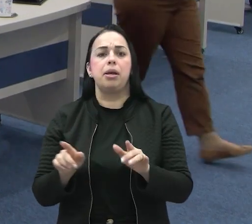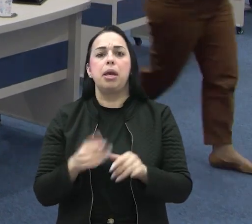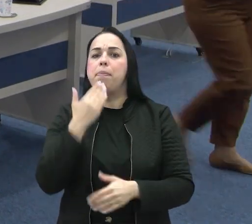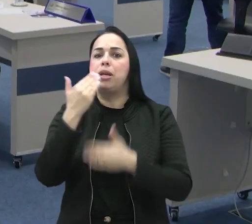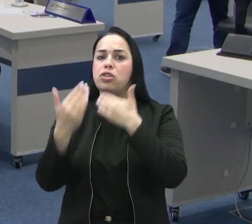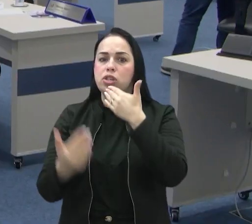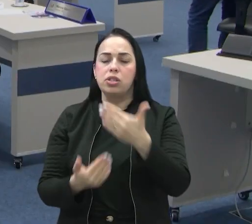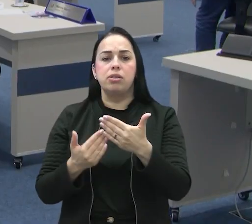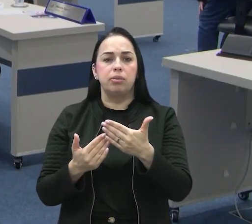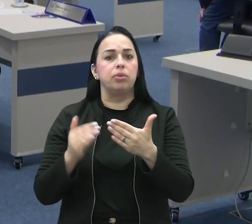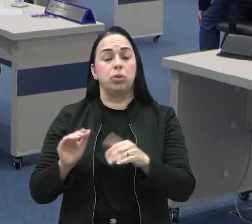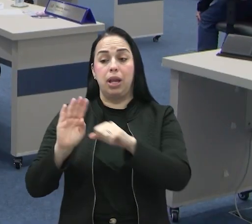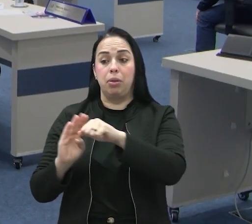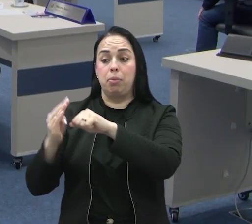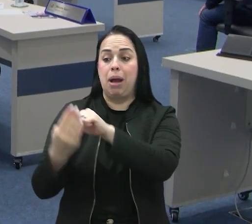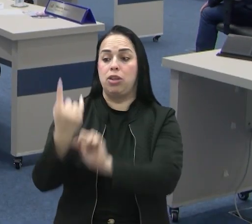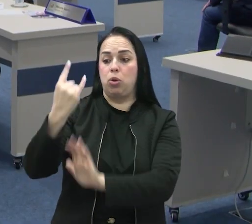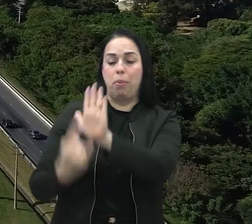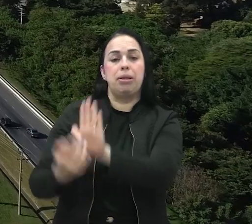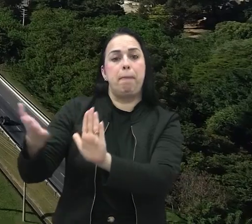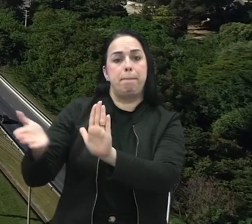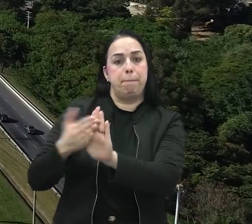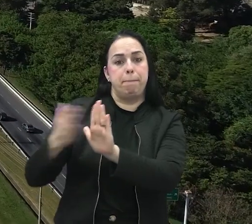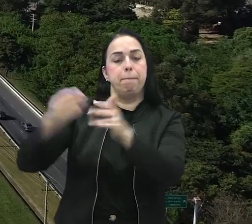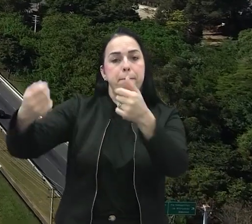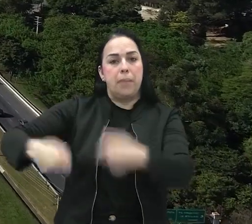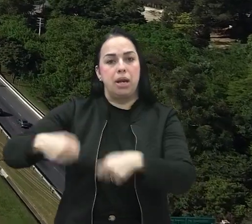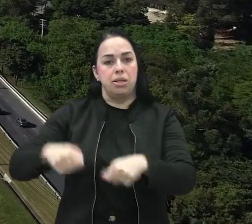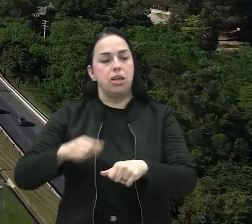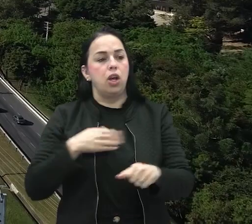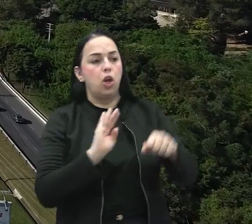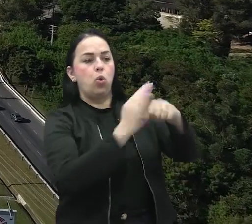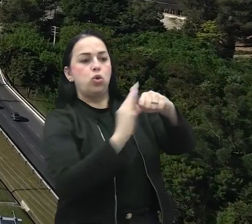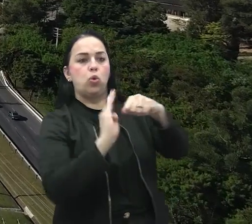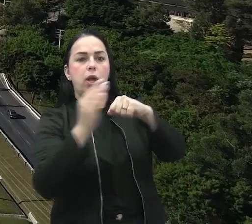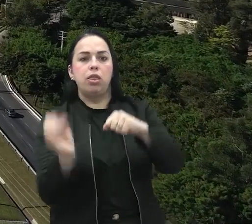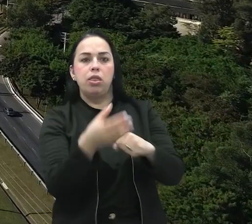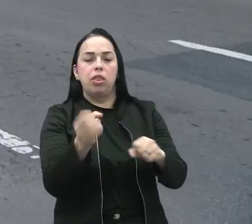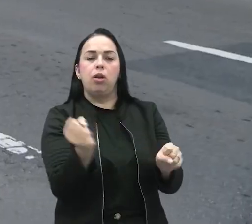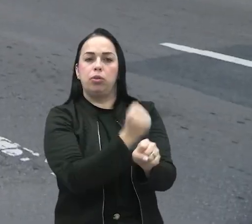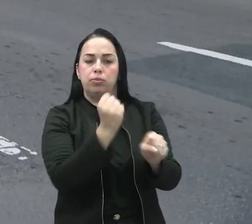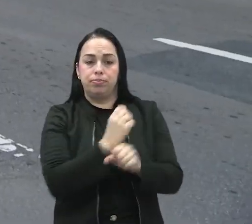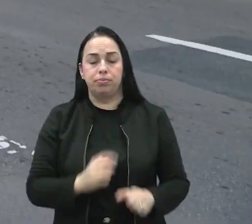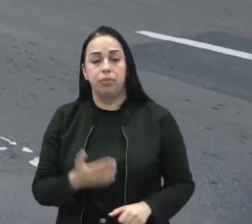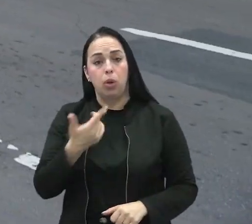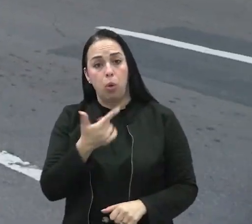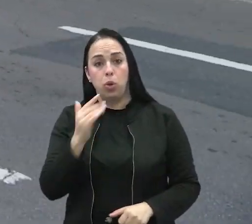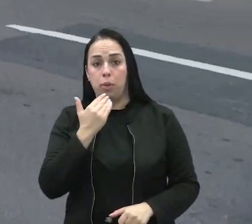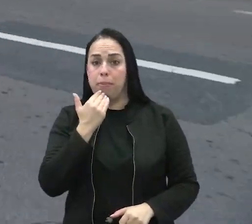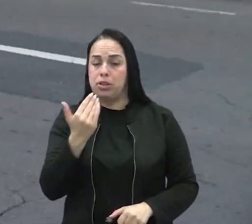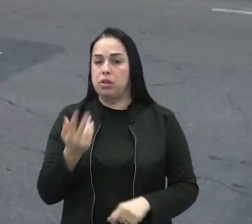sobre processos de regularização fundiária e construção de novos bairros na cidade. Outro